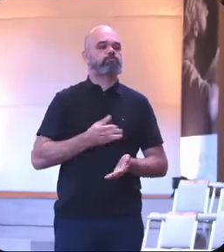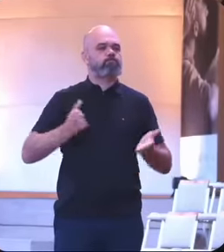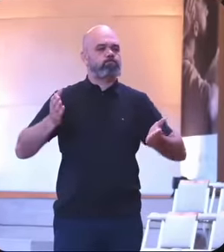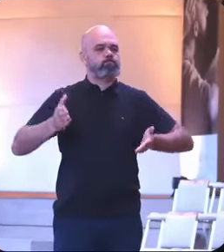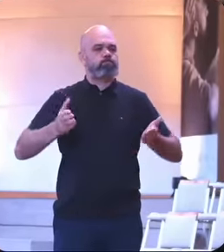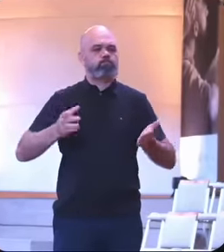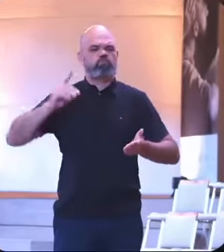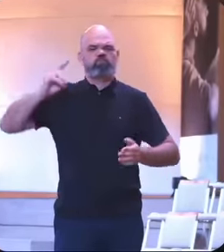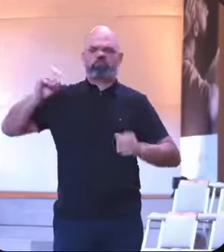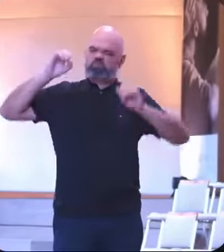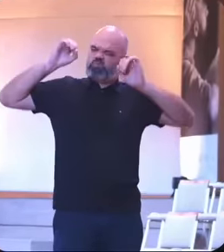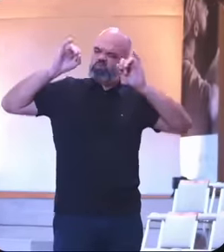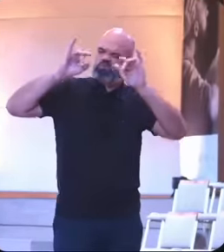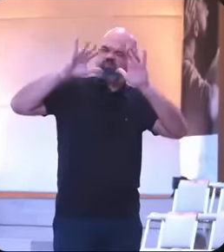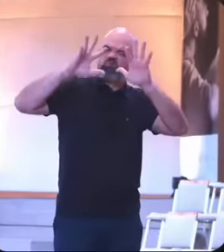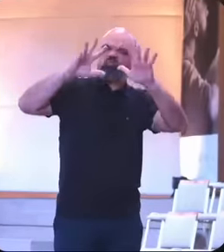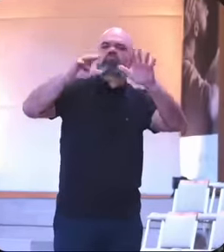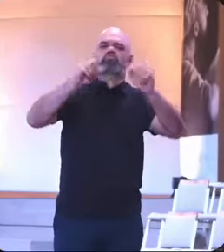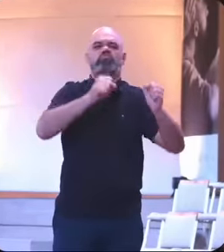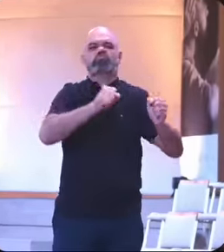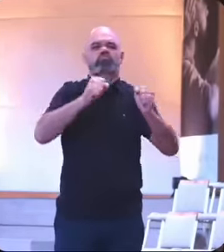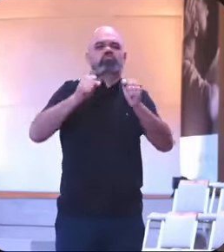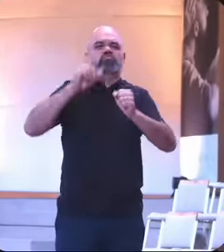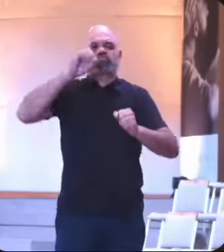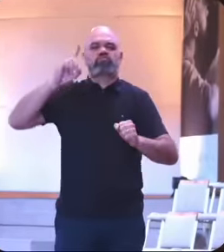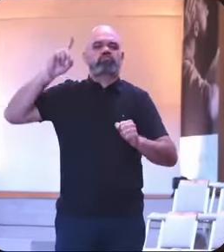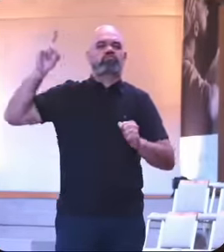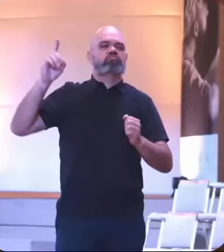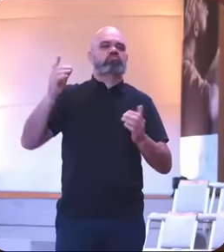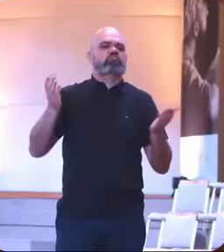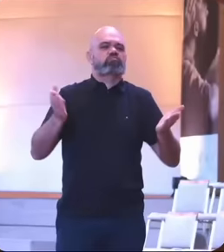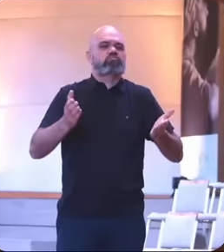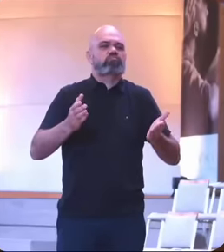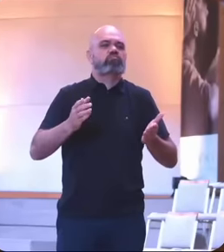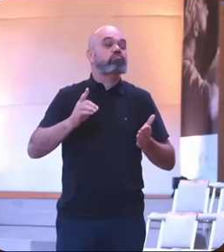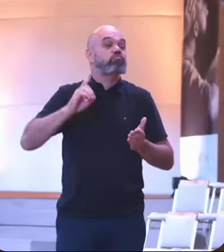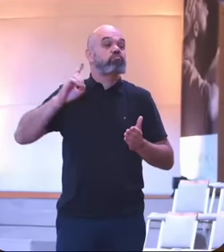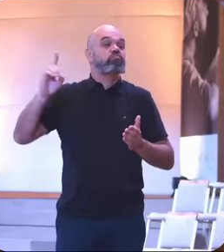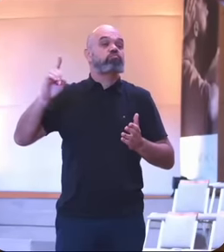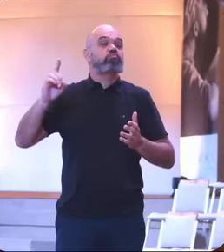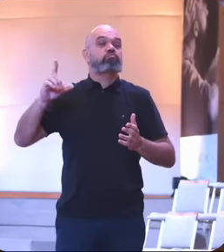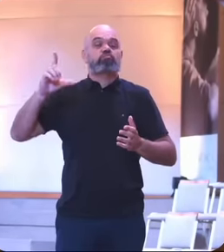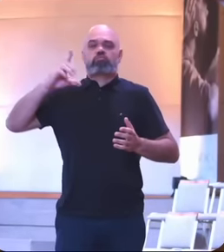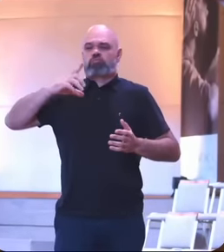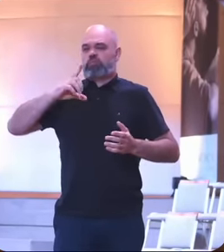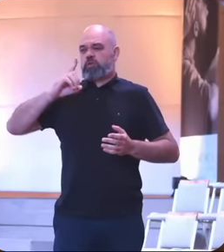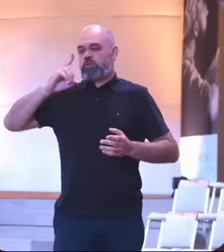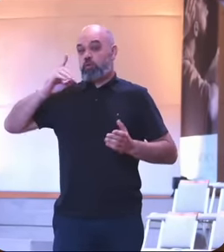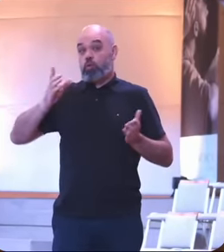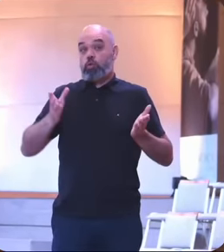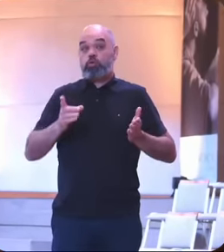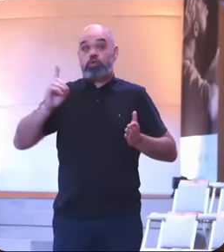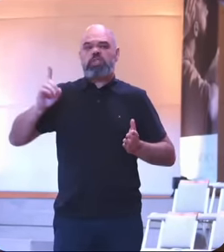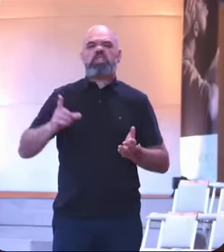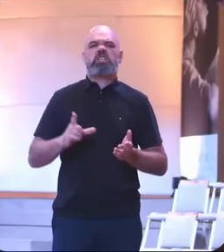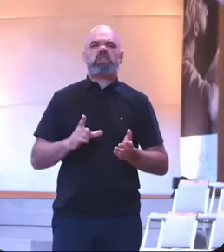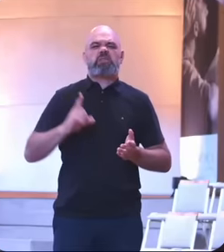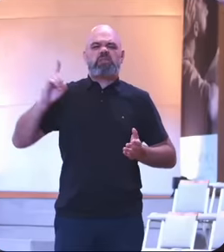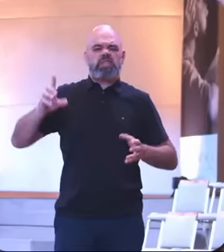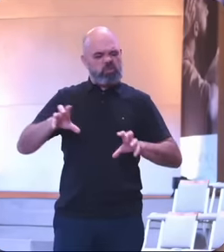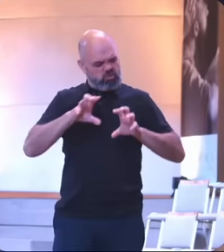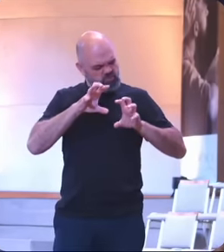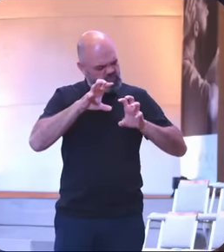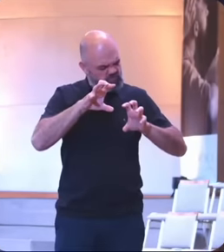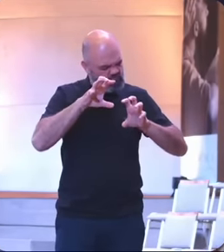dia da graça, hoje é o dia do poder de Deus. Hoje é o dia em que a intercessão vai ser respondida. Então venha, em nome de